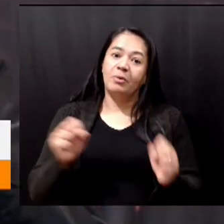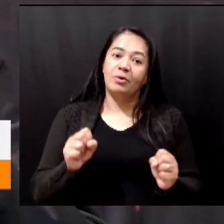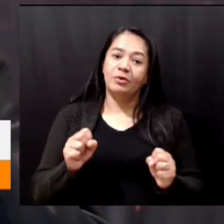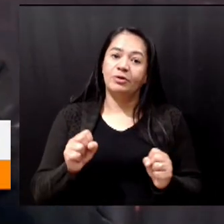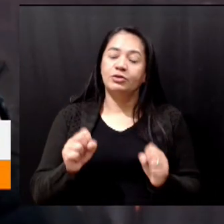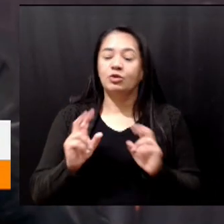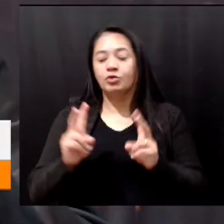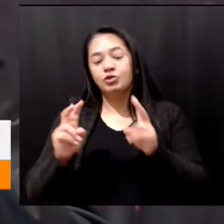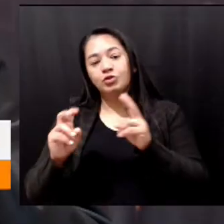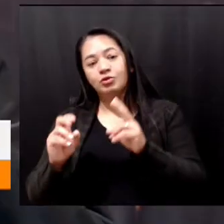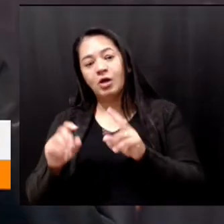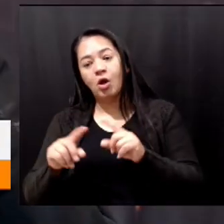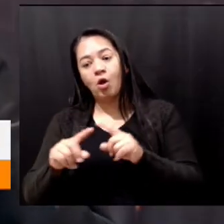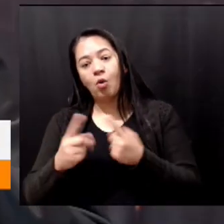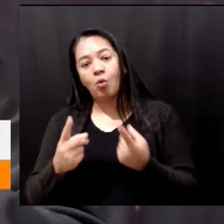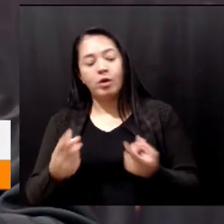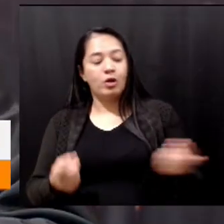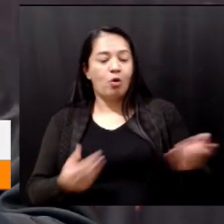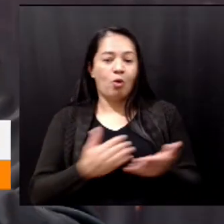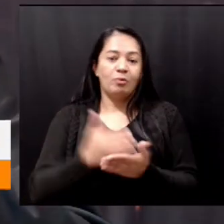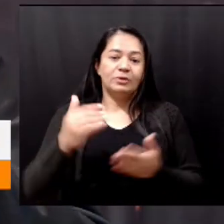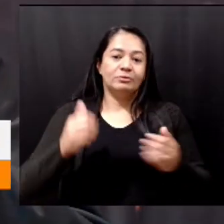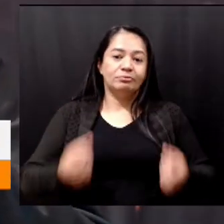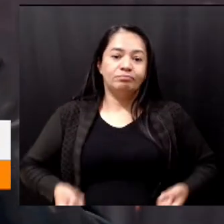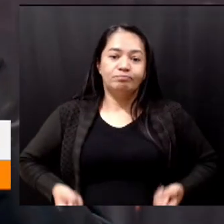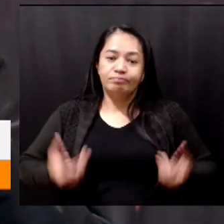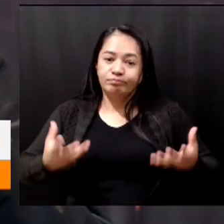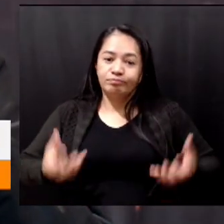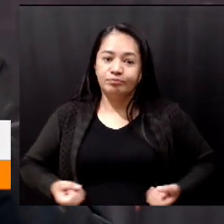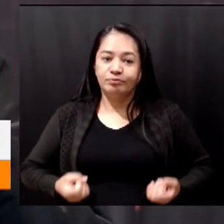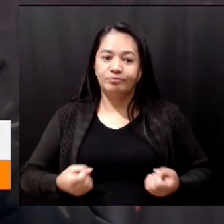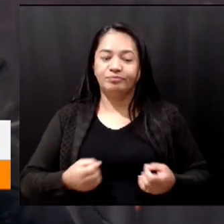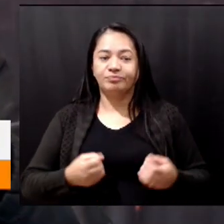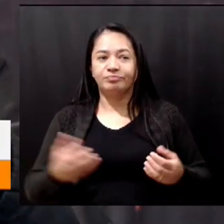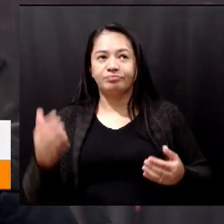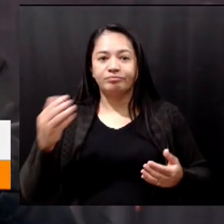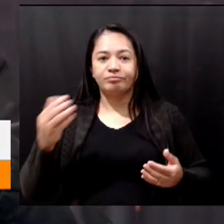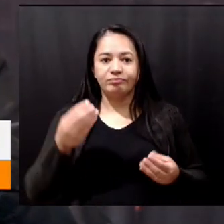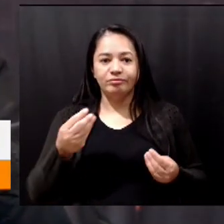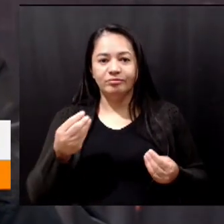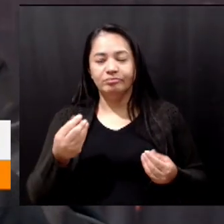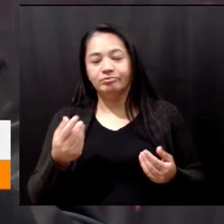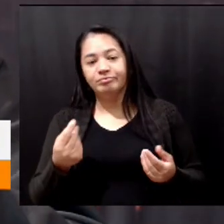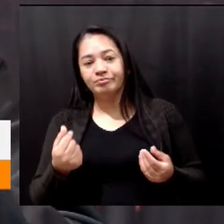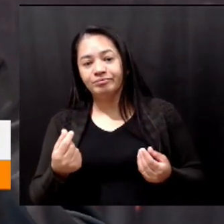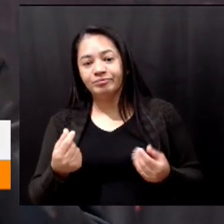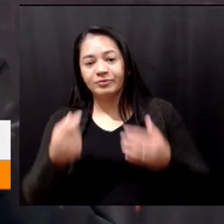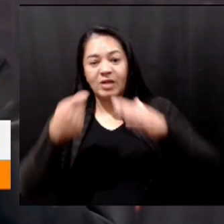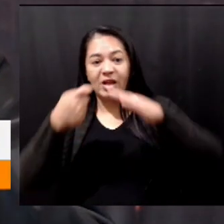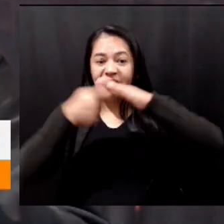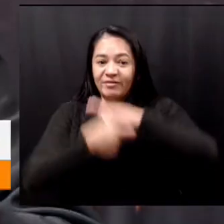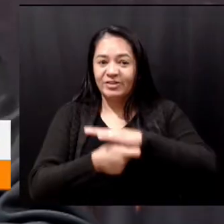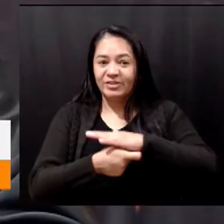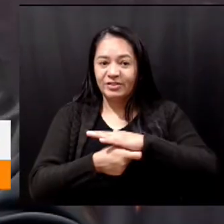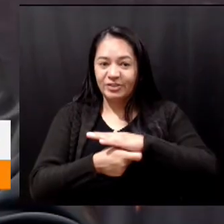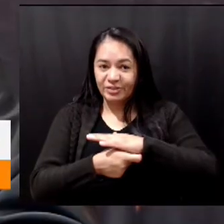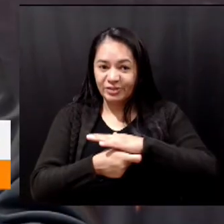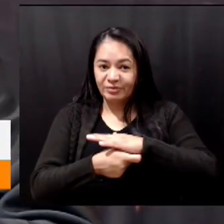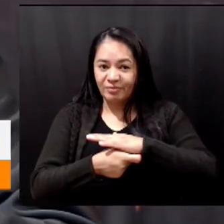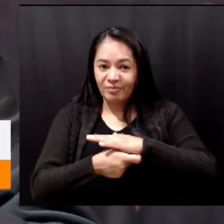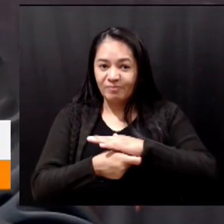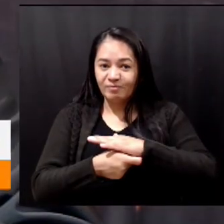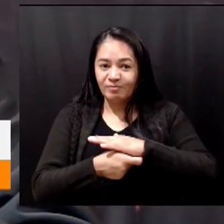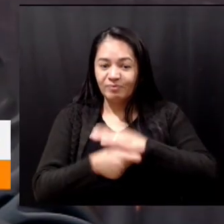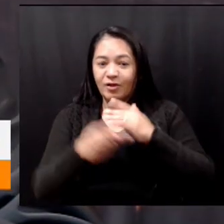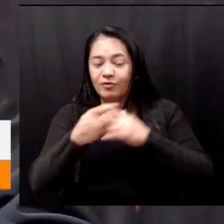grana, né? Então ele vai pondo, ou seja, é o skin in the game que a gente fala, né? É aquela coisa de você pôr a sua